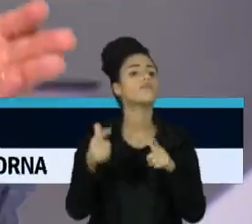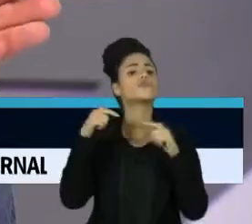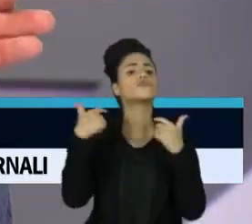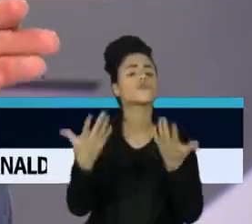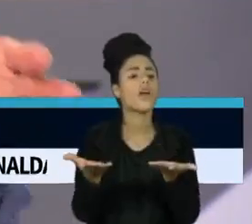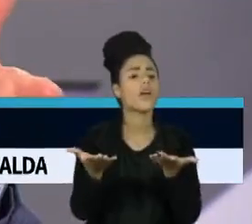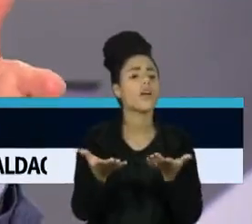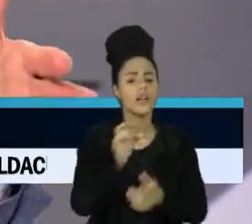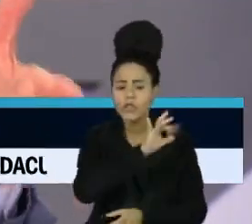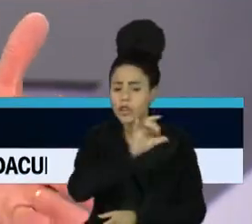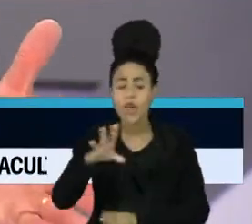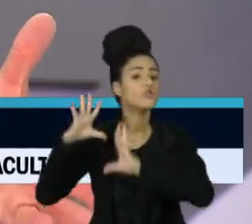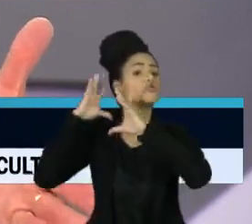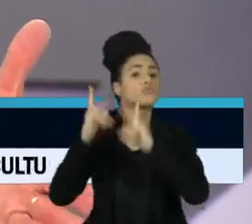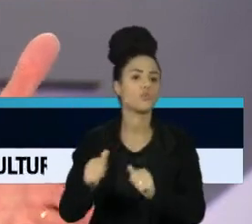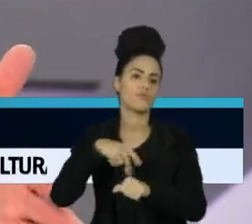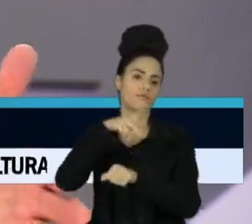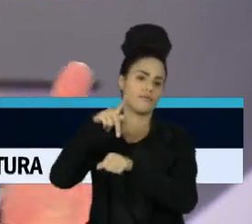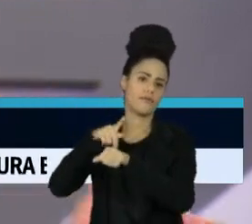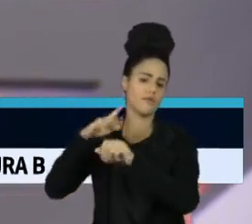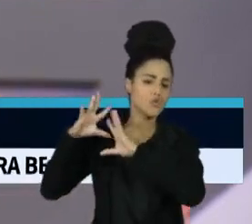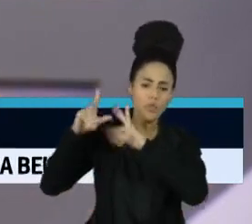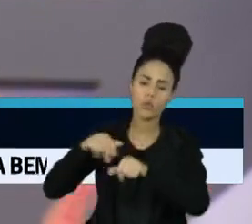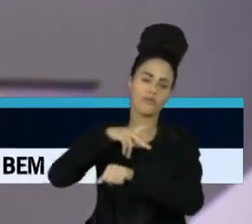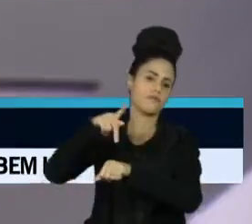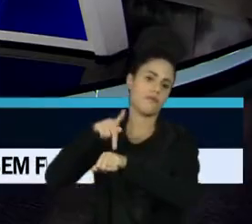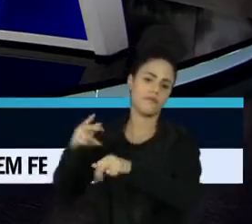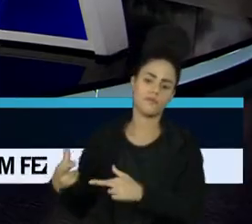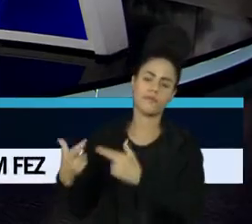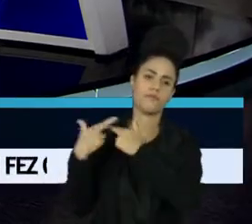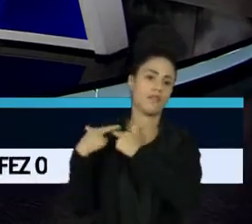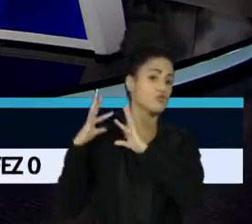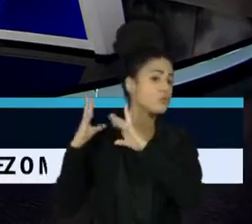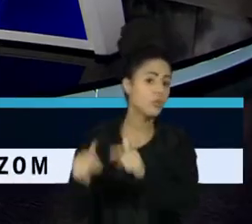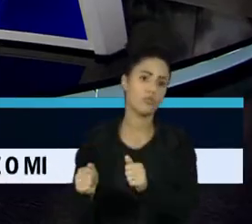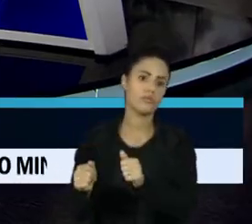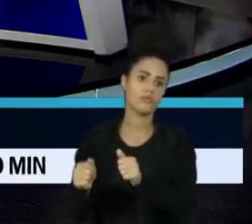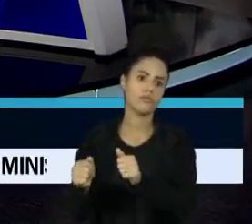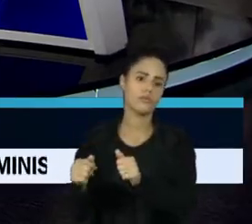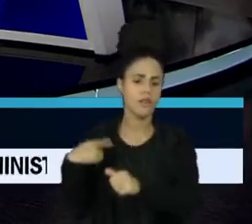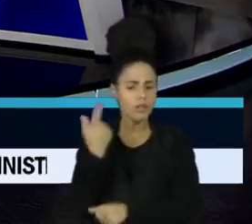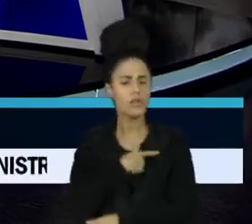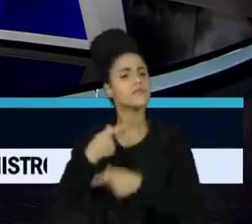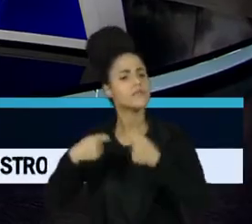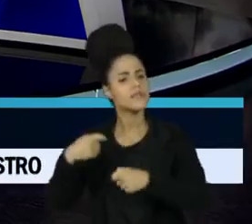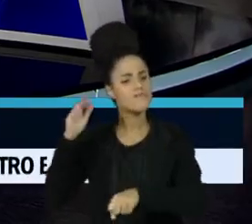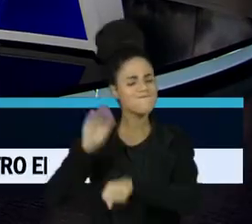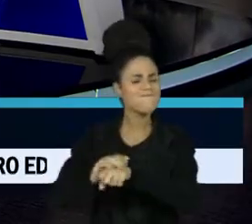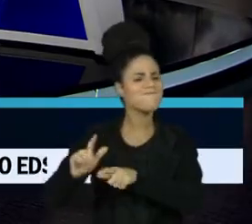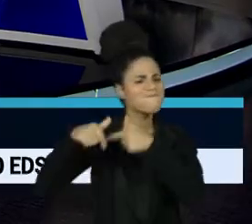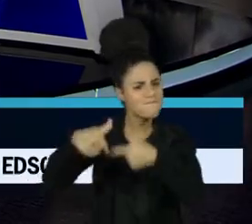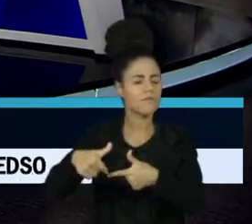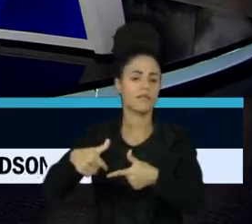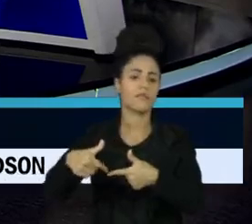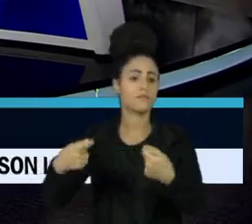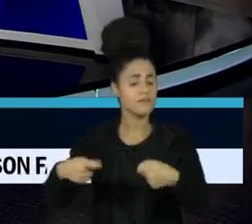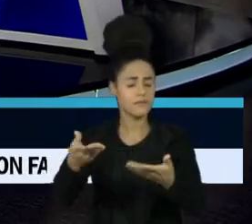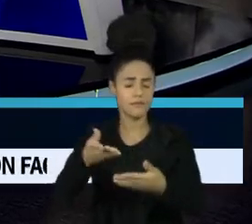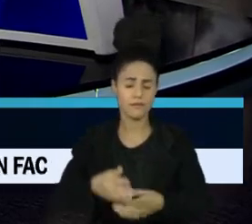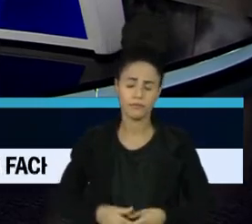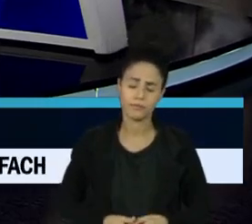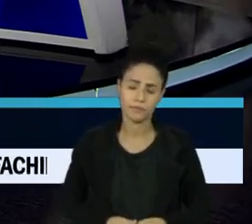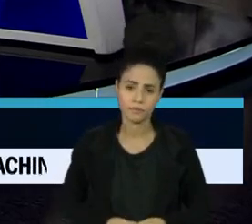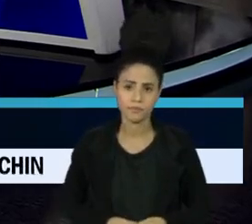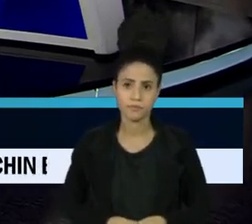de Paris que o seu seriedade no cumprimento do acordo de Paris denunciar ver mas não tirado papel não é